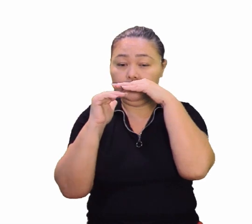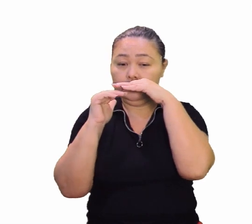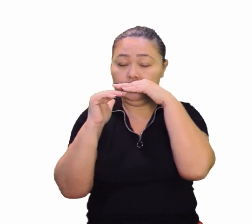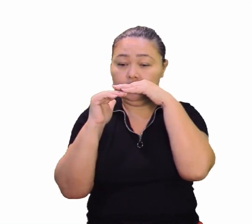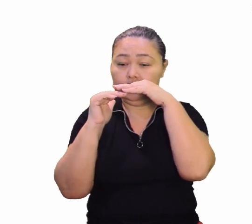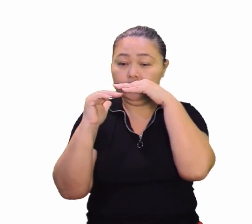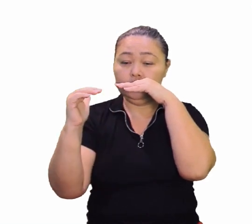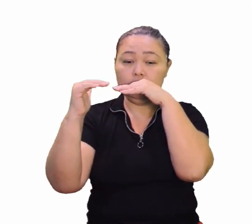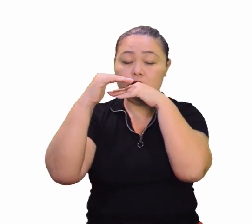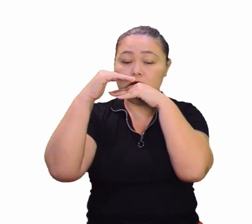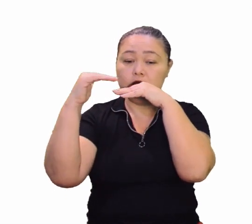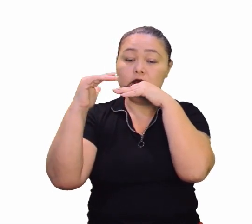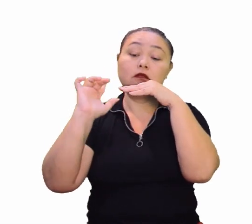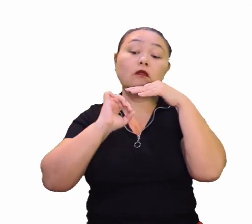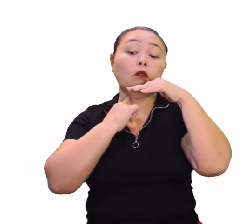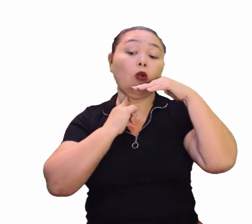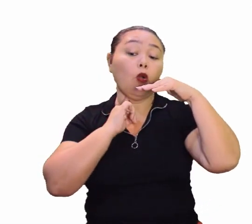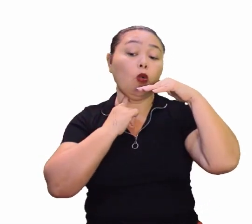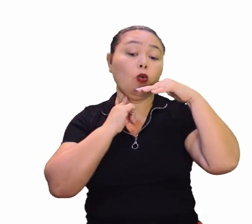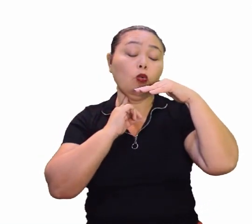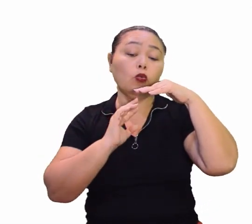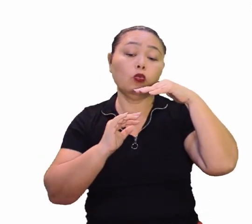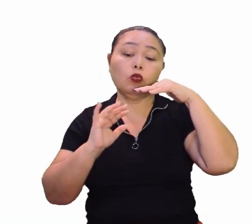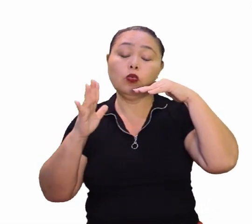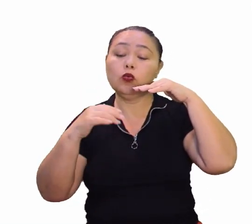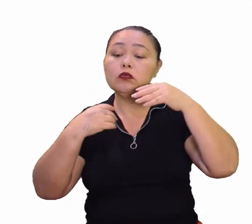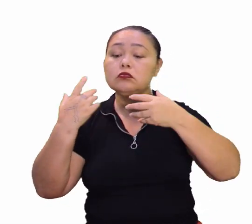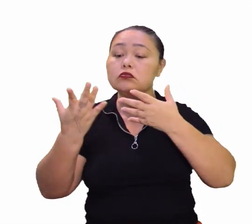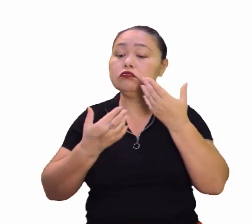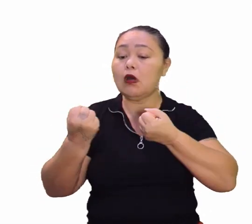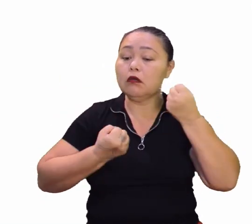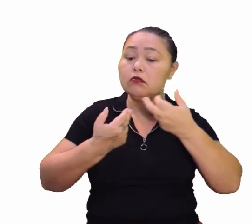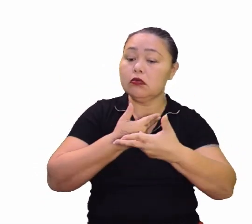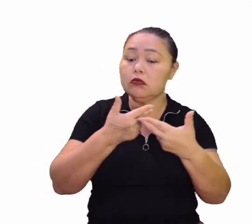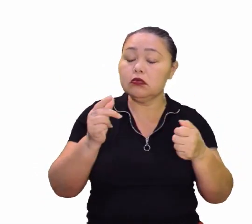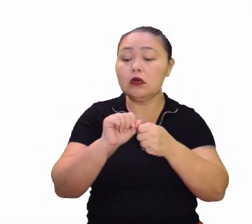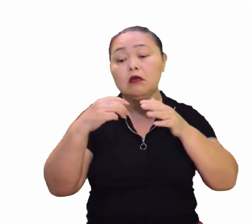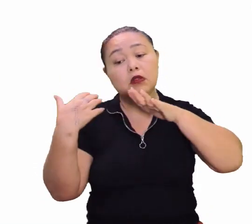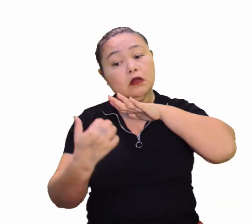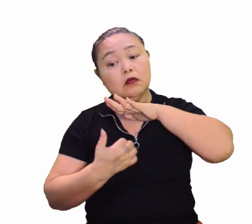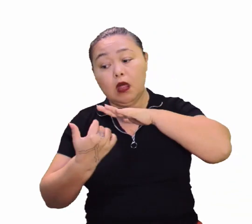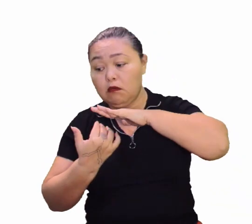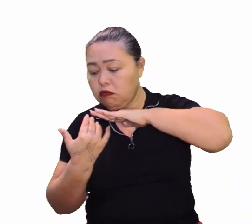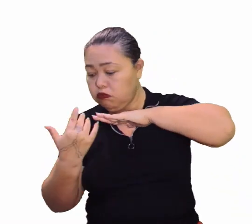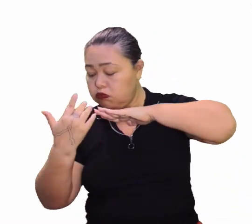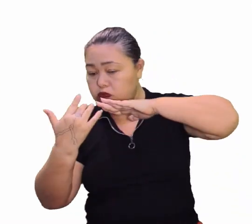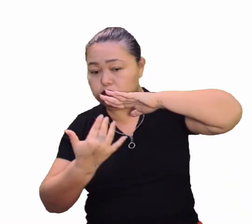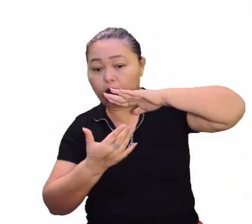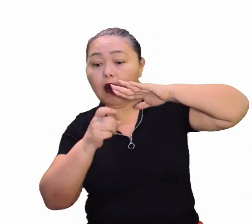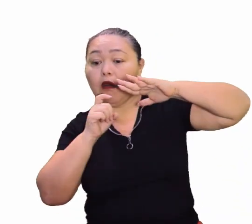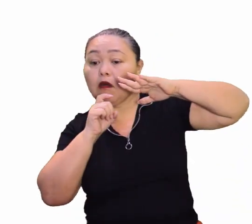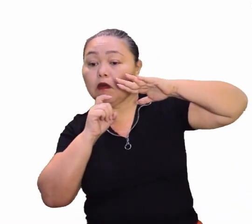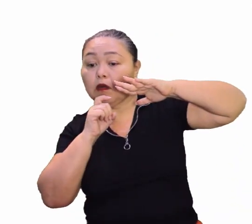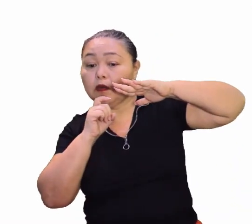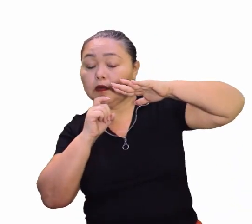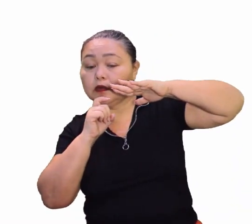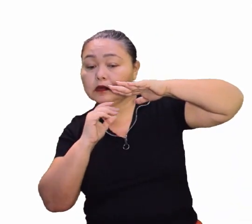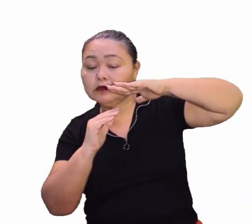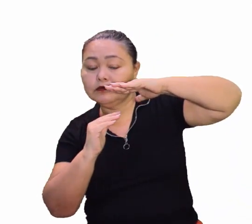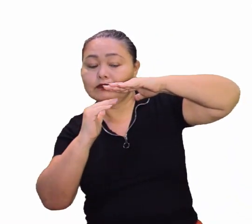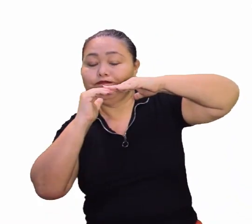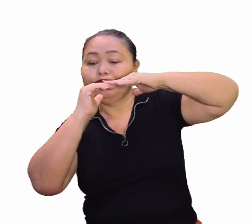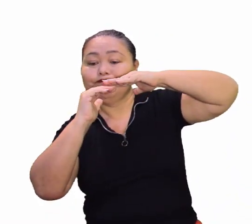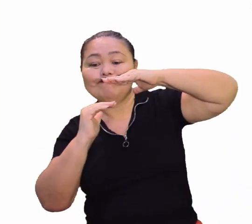uma grande concentração de poluente, que é liberado aí pelos automóveis, pela indústria, e esse ar frio agora